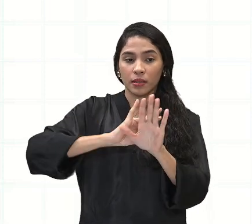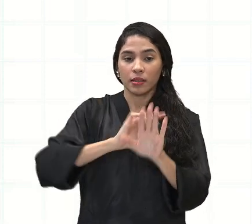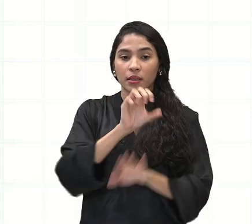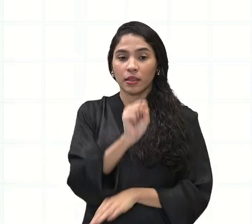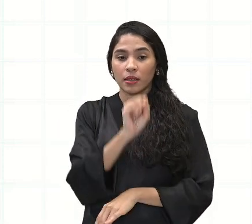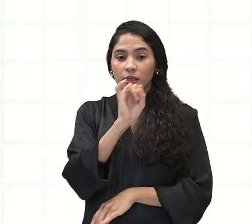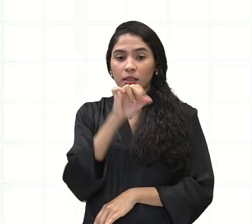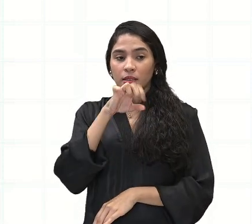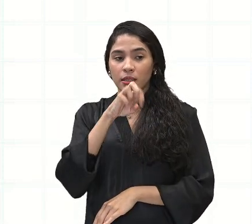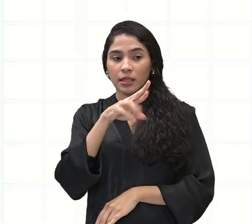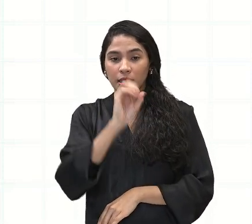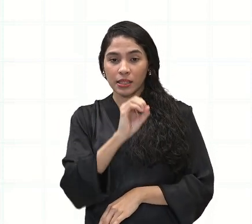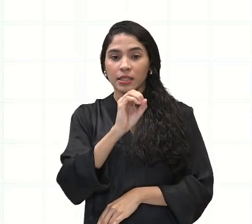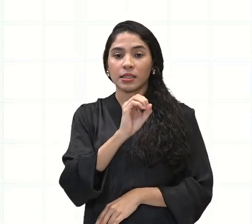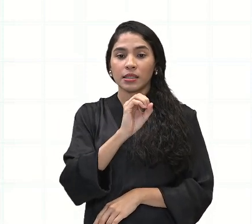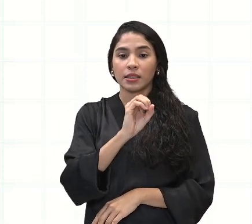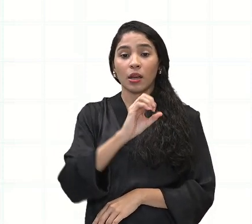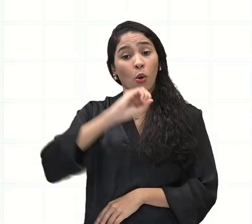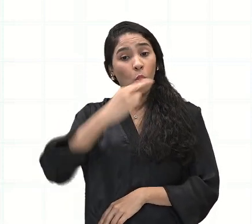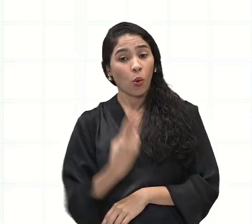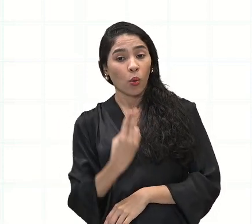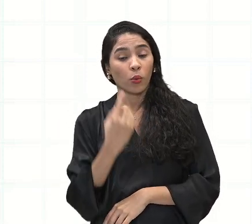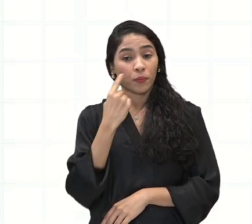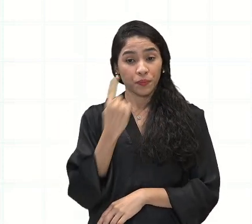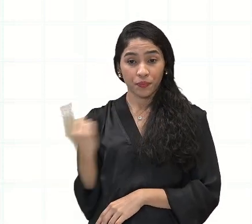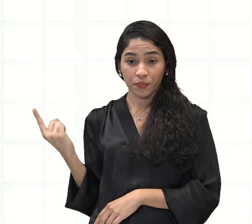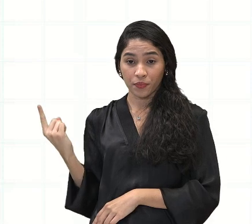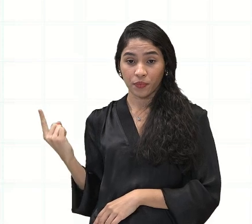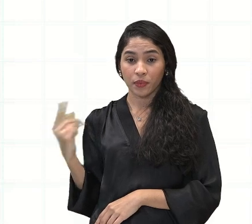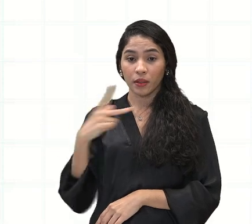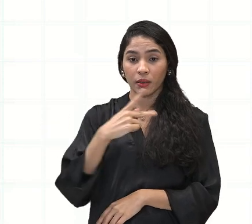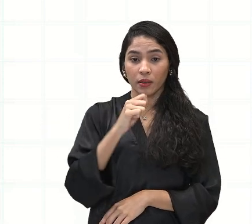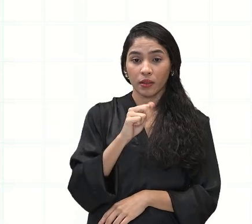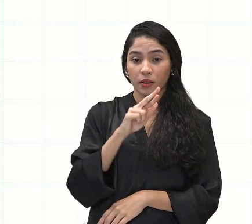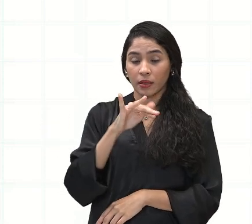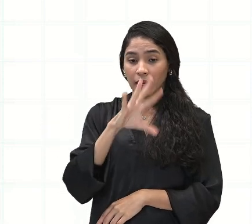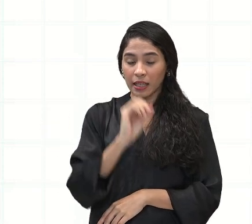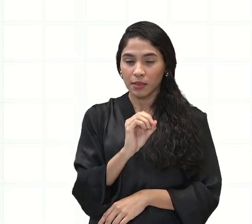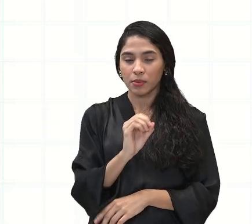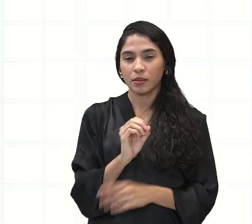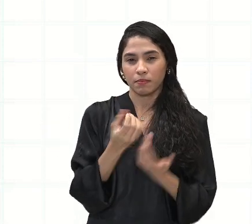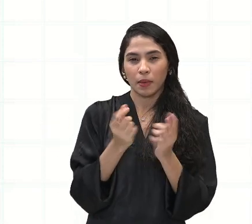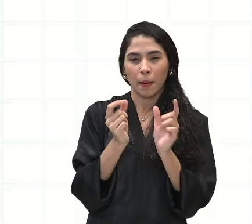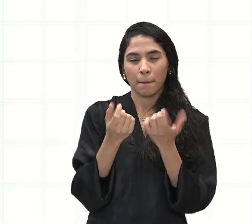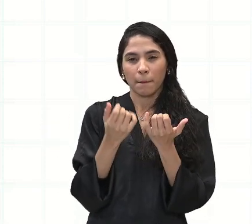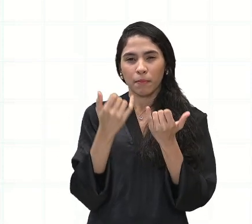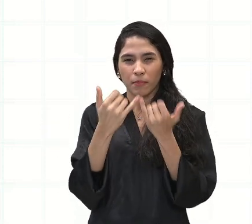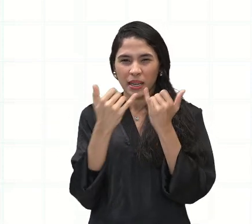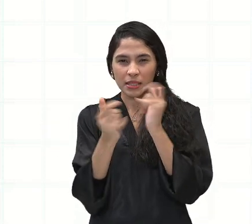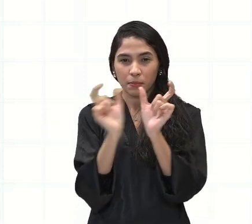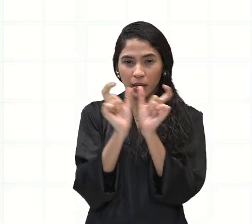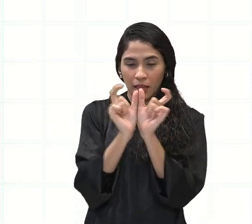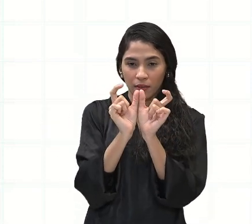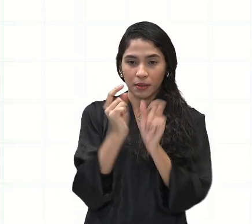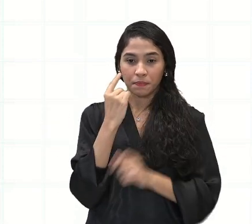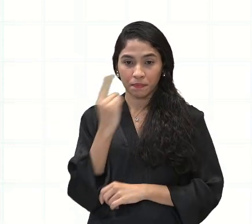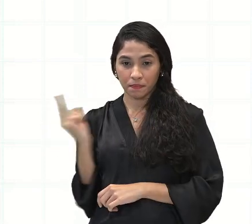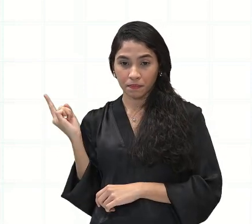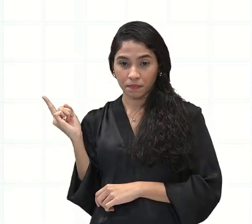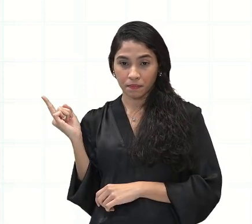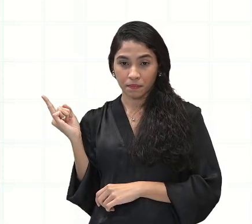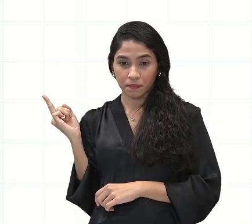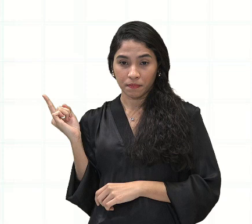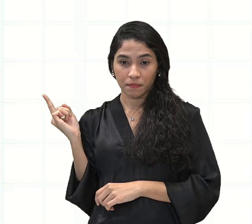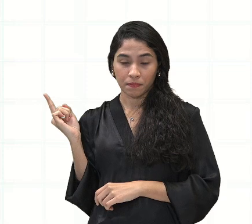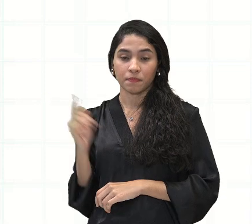sinestesia e a antonomásia ou perífrase, geralmente usadas como sinônimo. Tem uma pequena diferença, mas às vezes é usado com